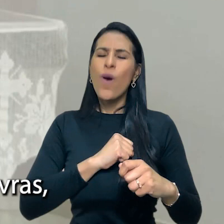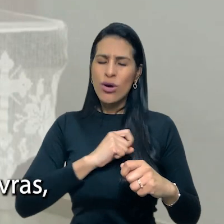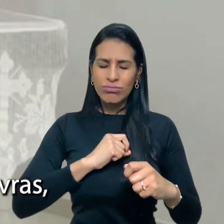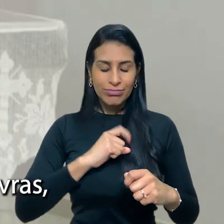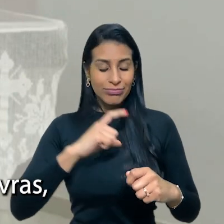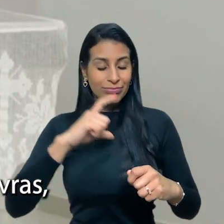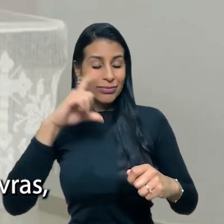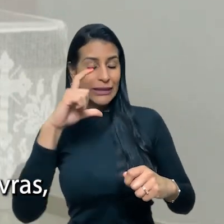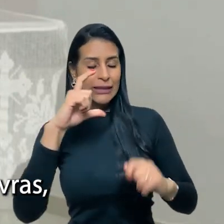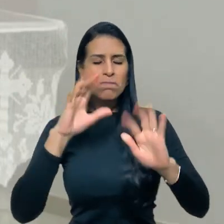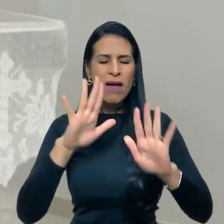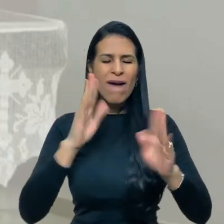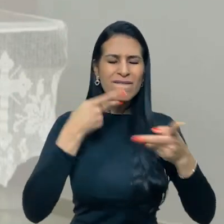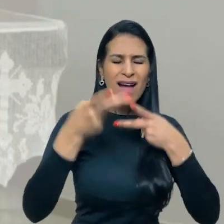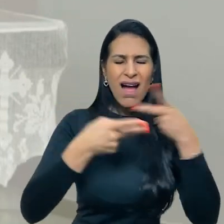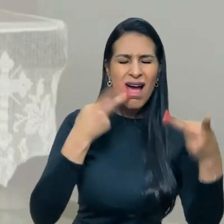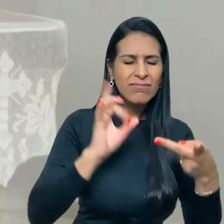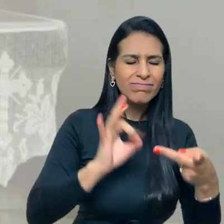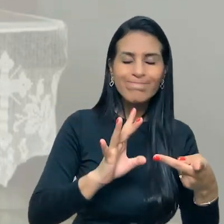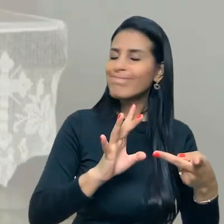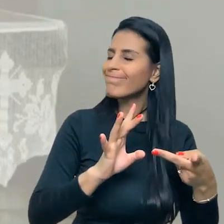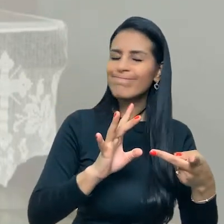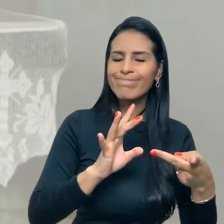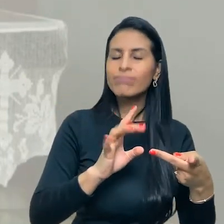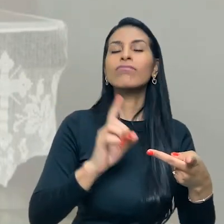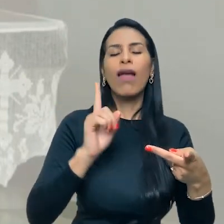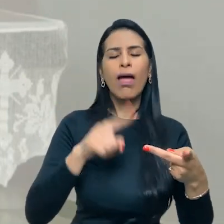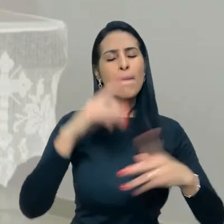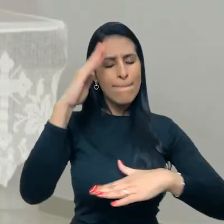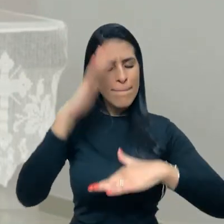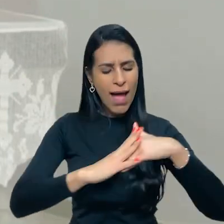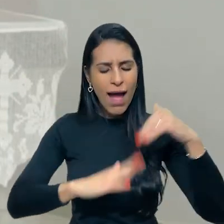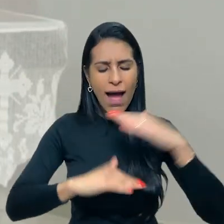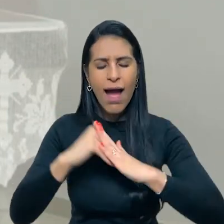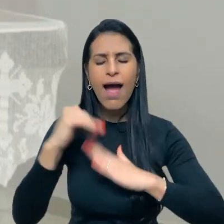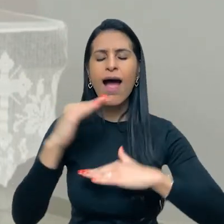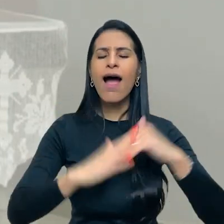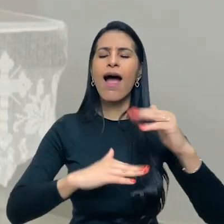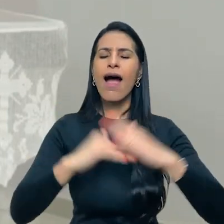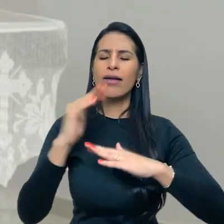de palavras, mas no amor que se mostra na prática da